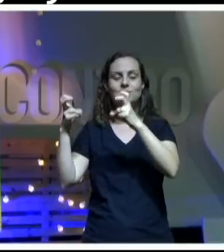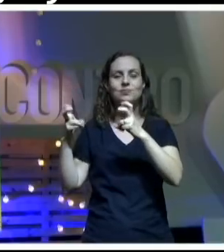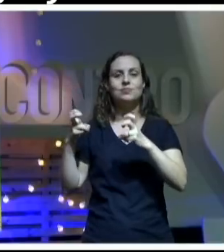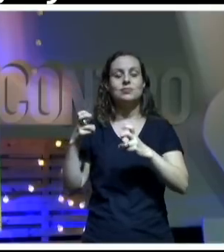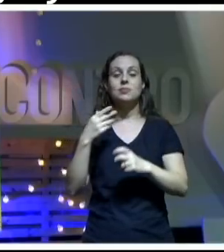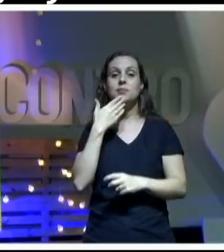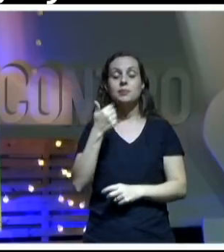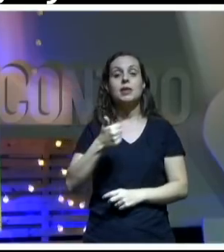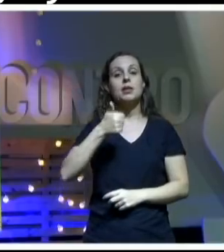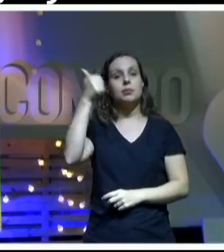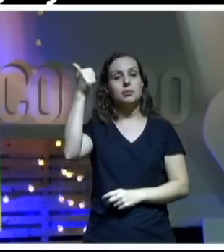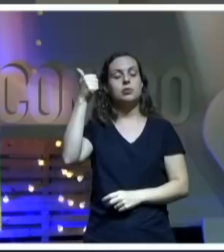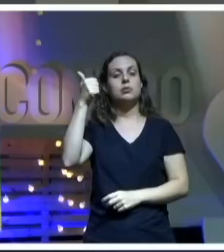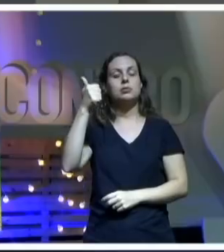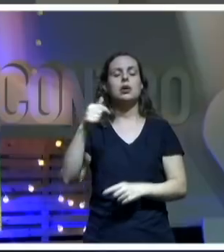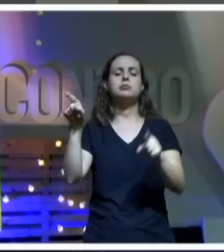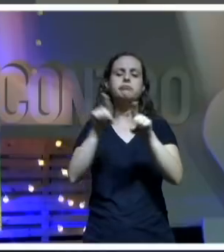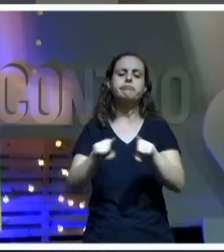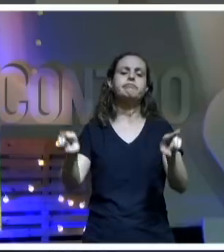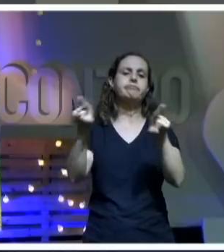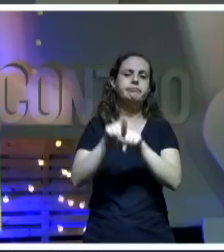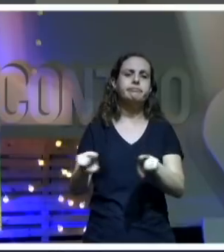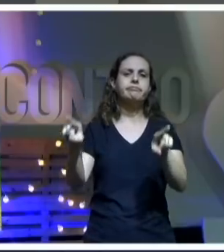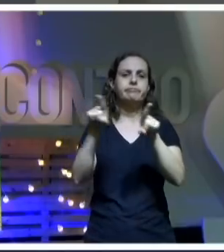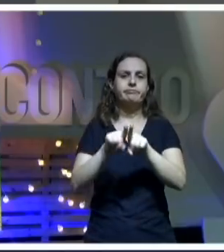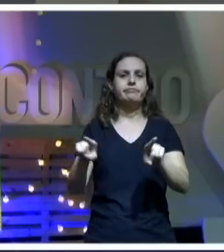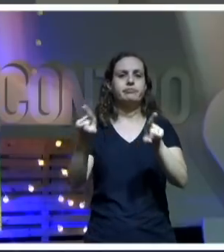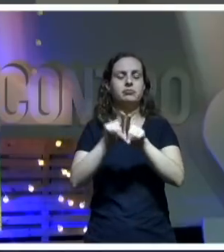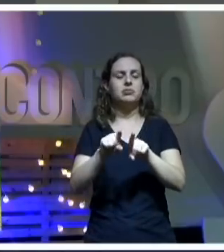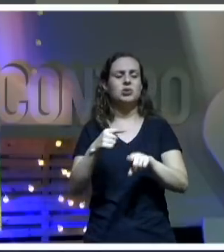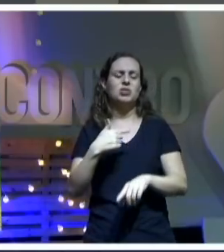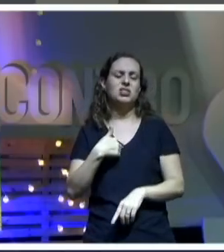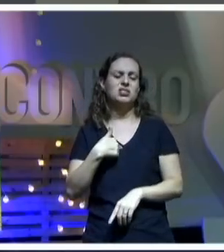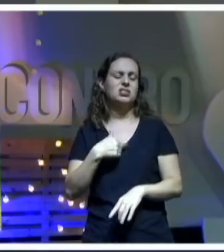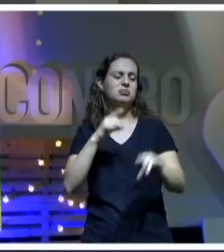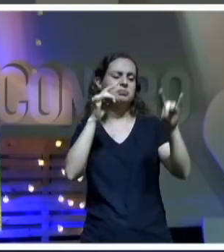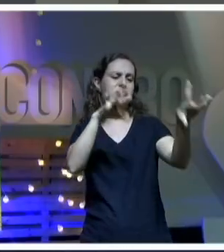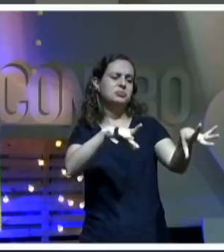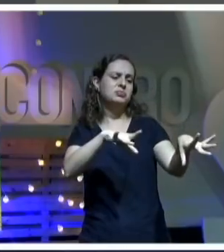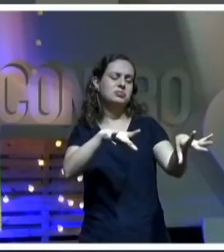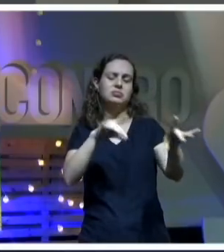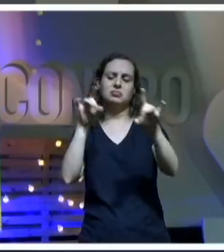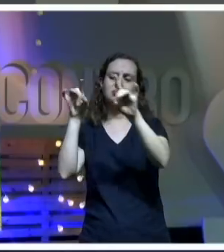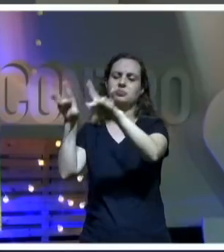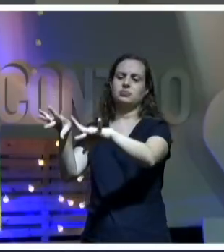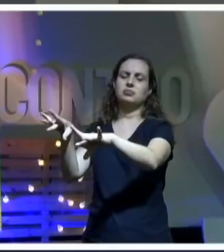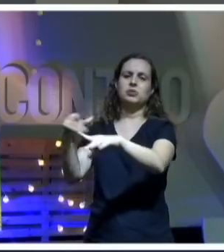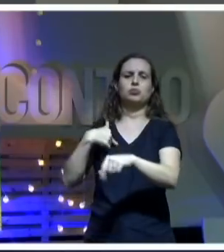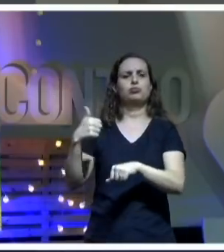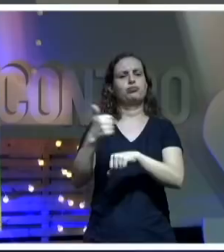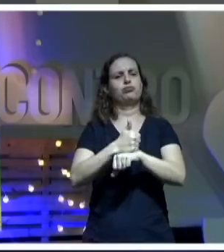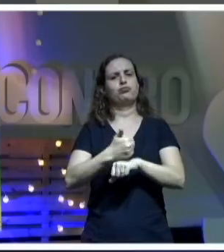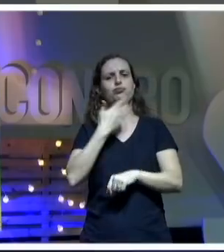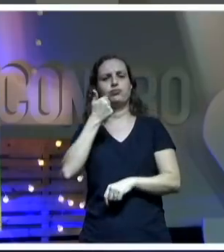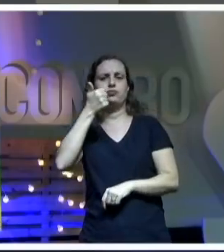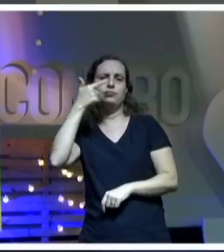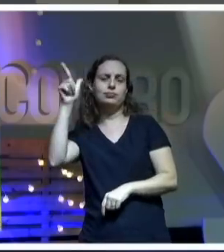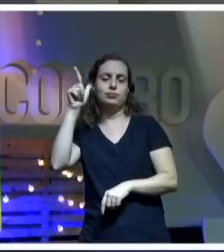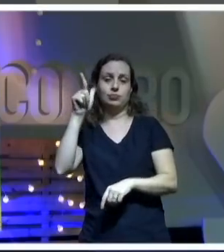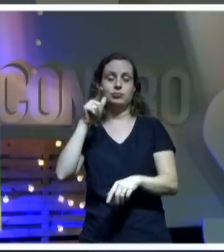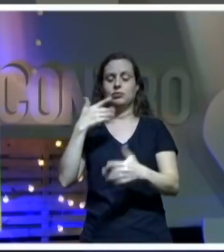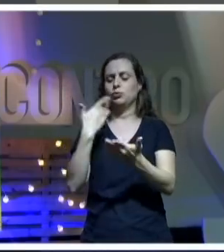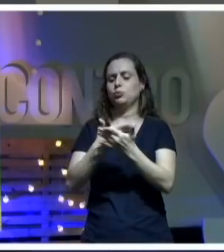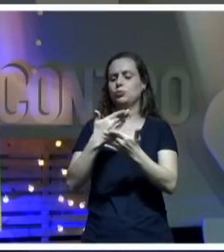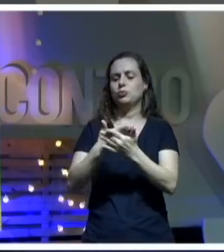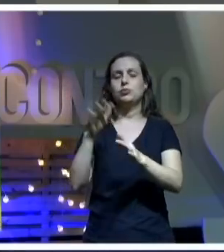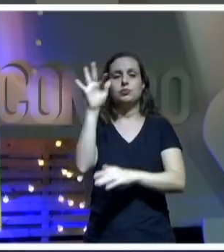melhores não ficar tentado abrir mão da sua vocação pastoral por uma outra vocação profissional e sentir